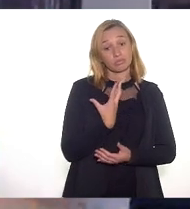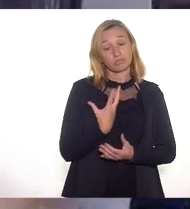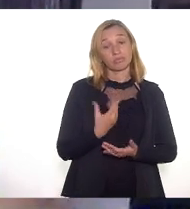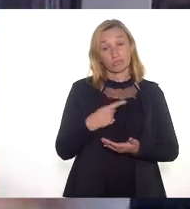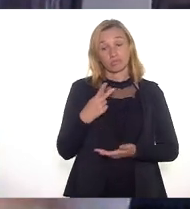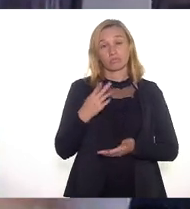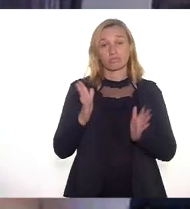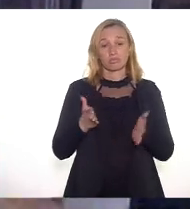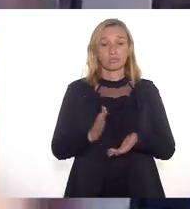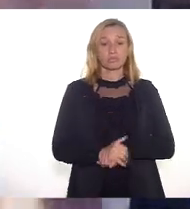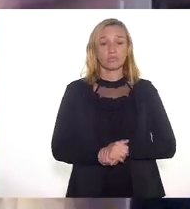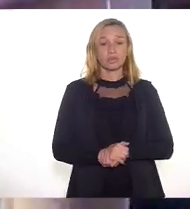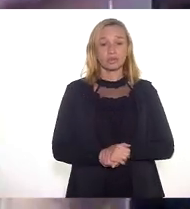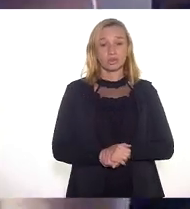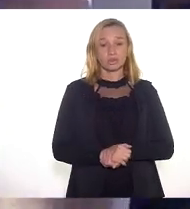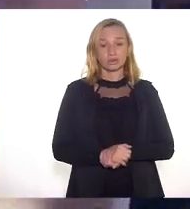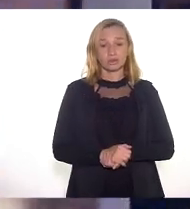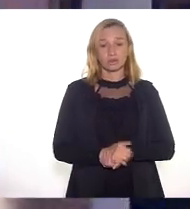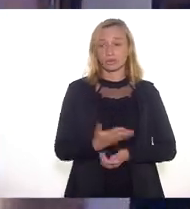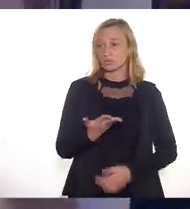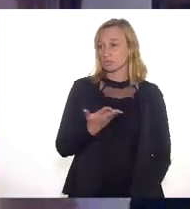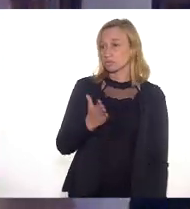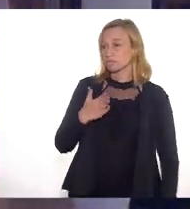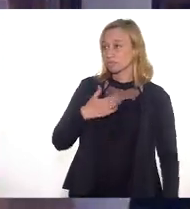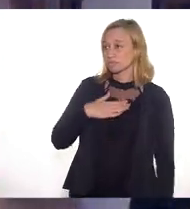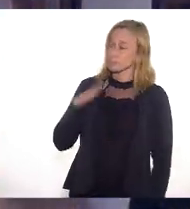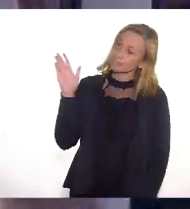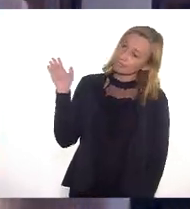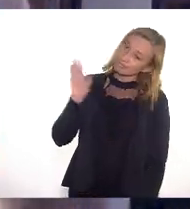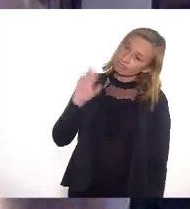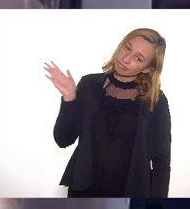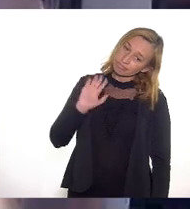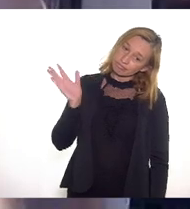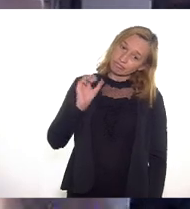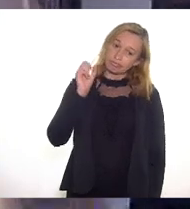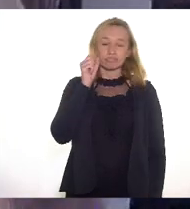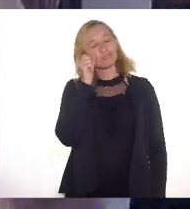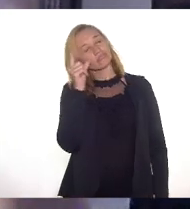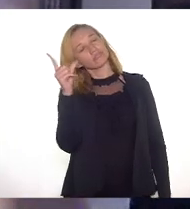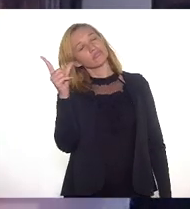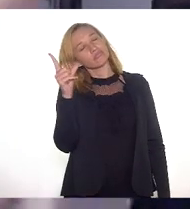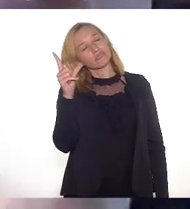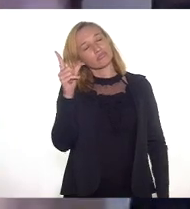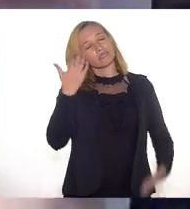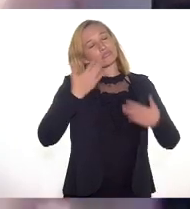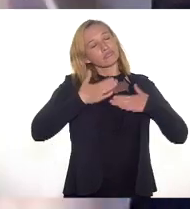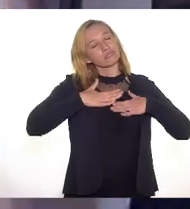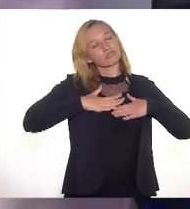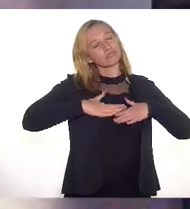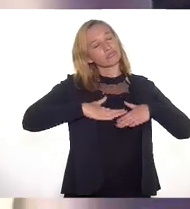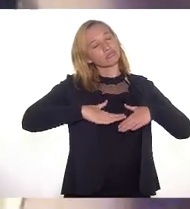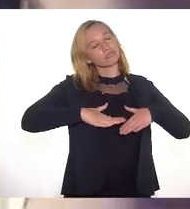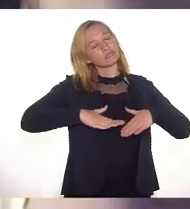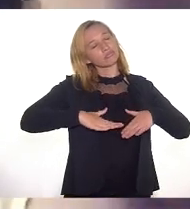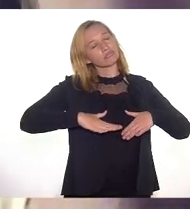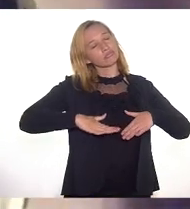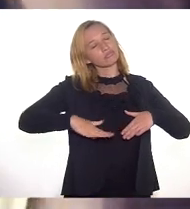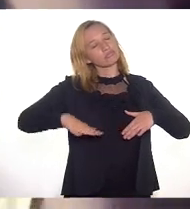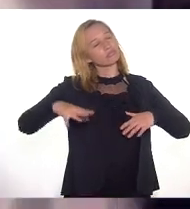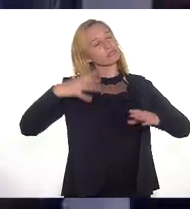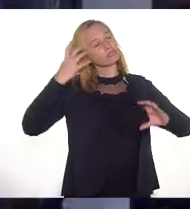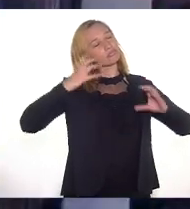agora. Meu adeus, acordo sereno, tranquilo e ouço